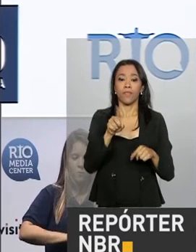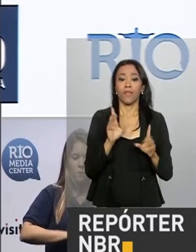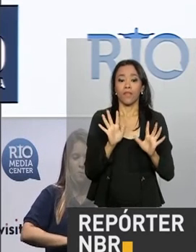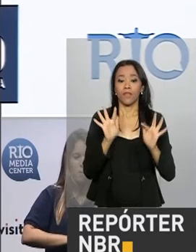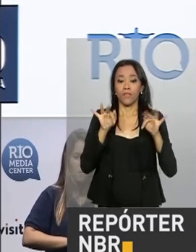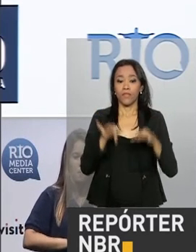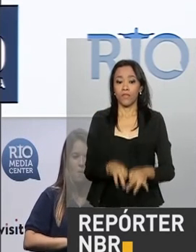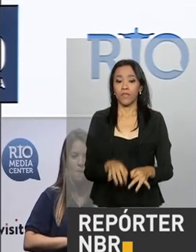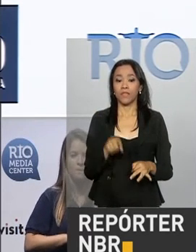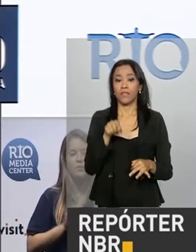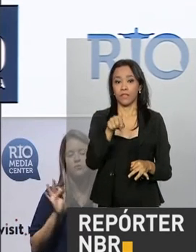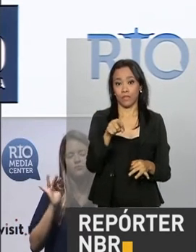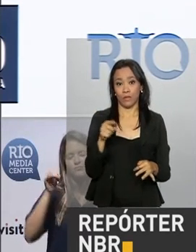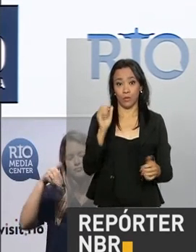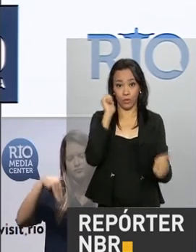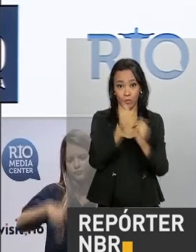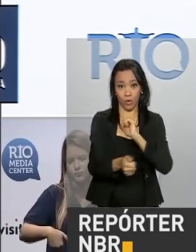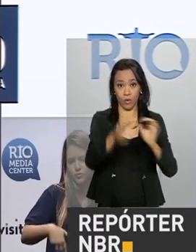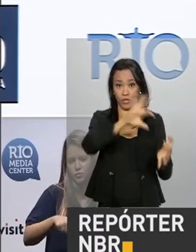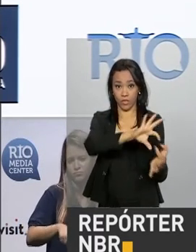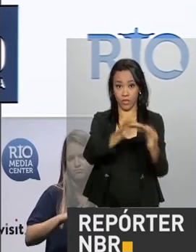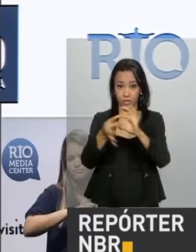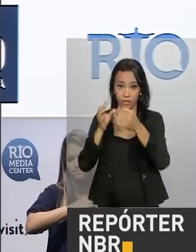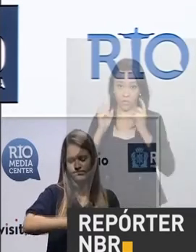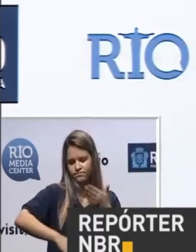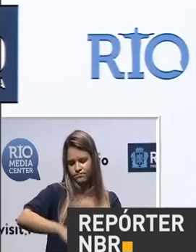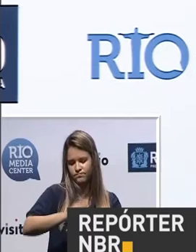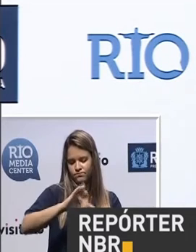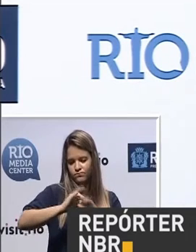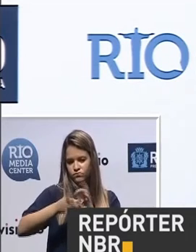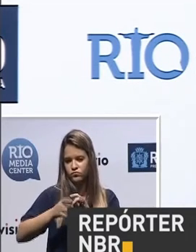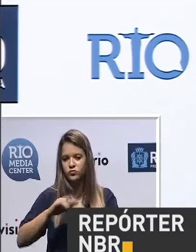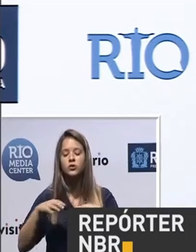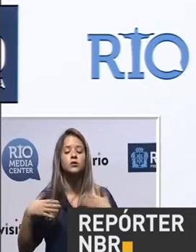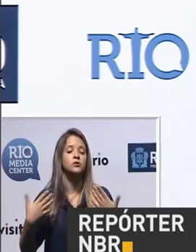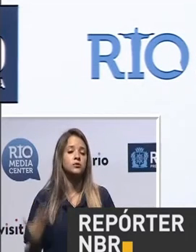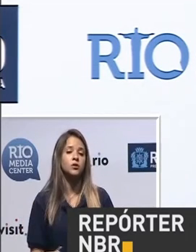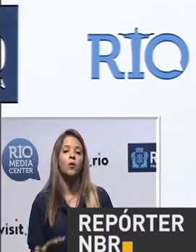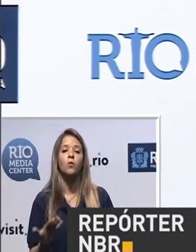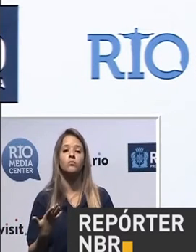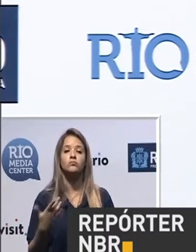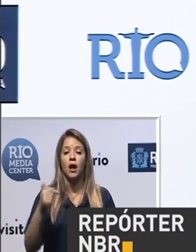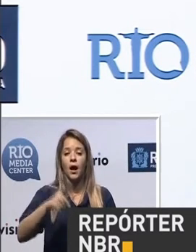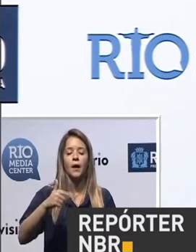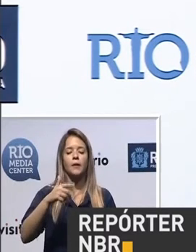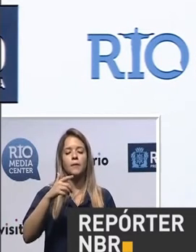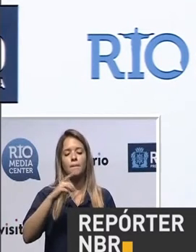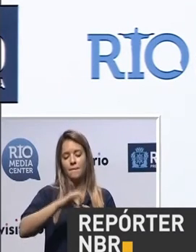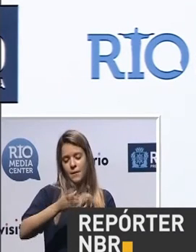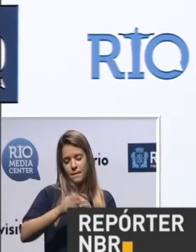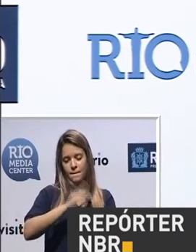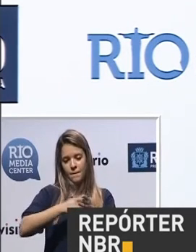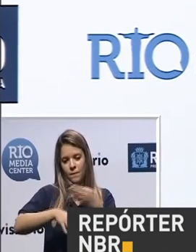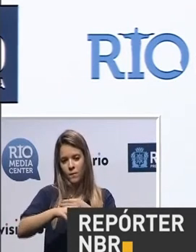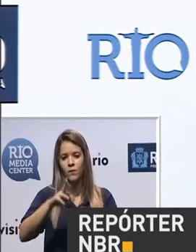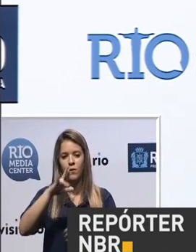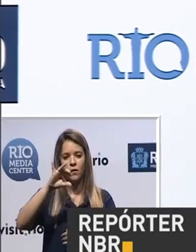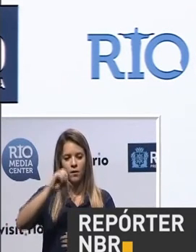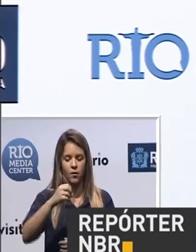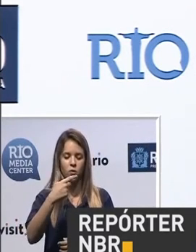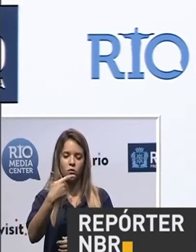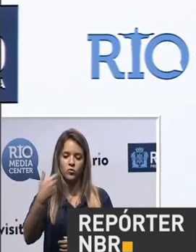jogos paralímpicos portanto os jogos rio 2016 é com a certeza de que o brasil fez uma